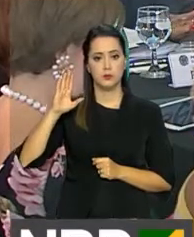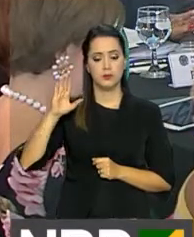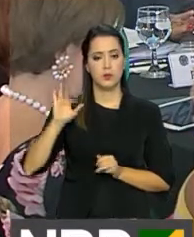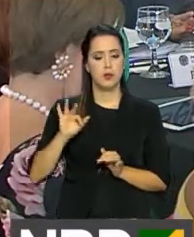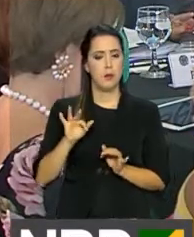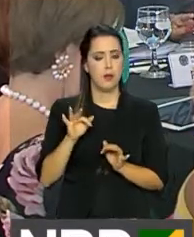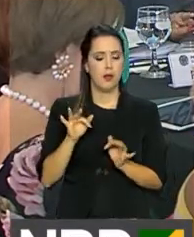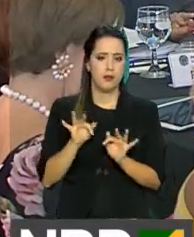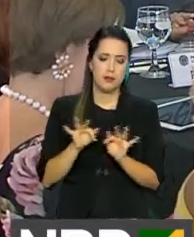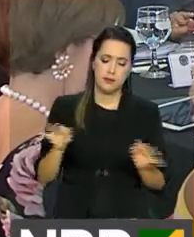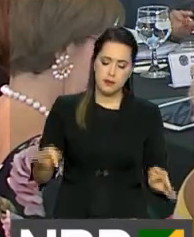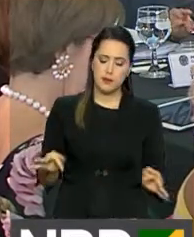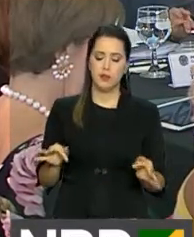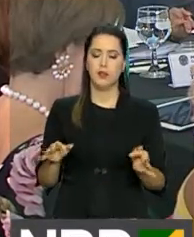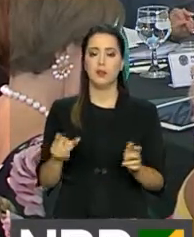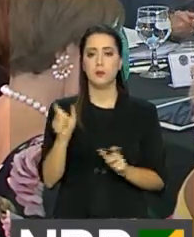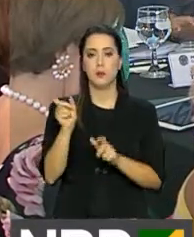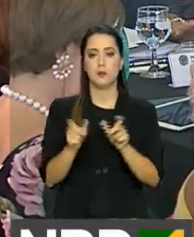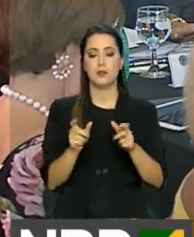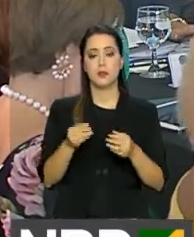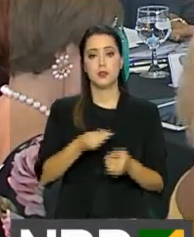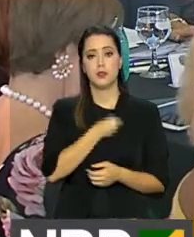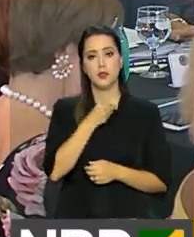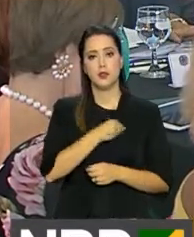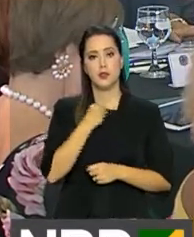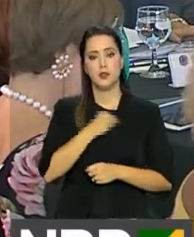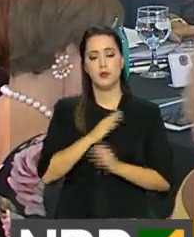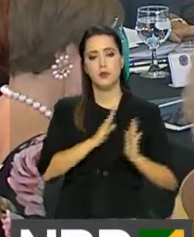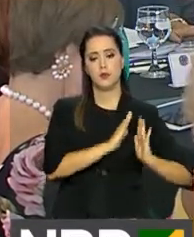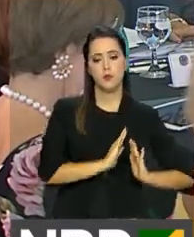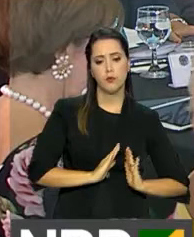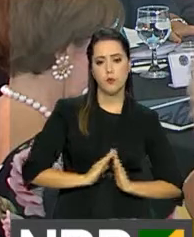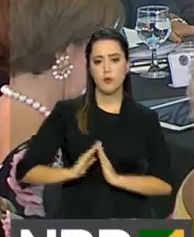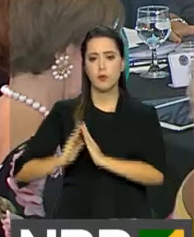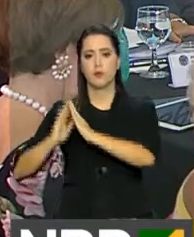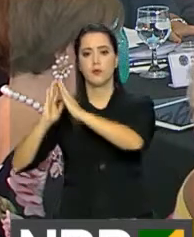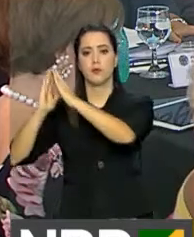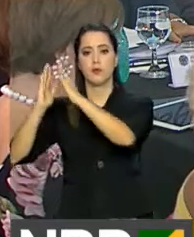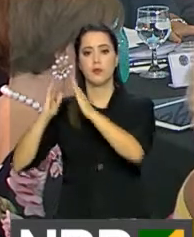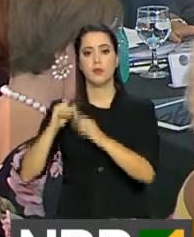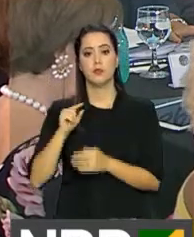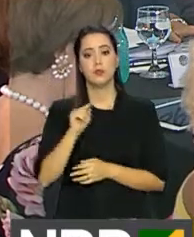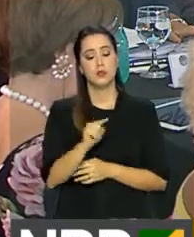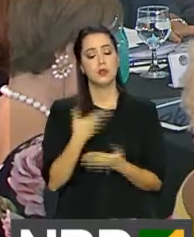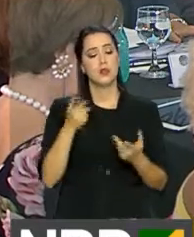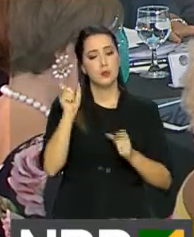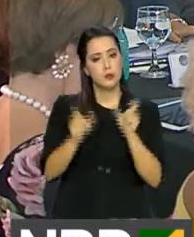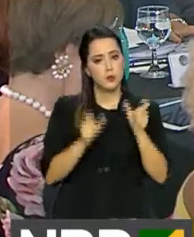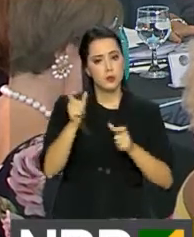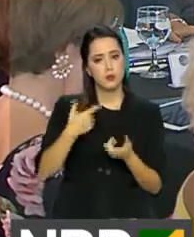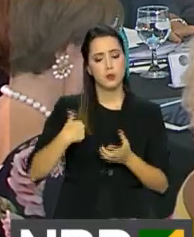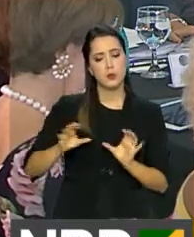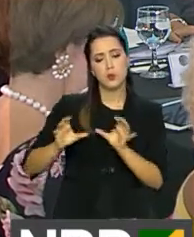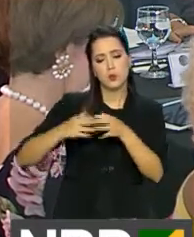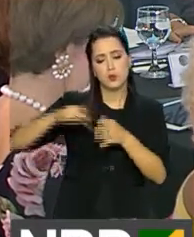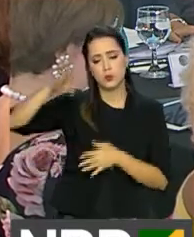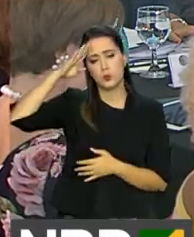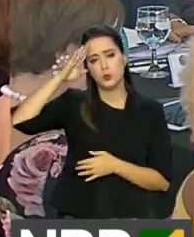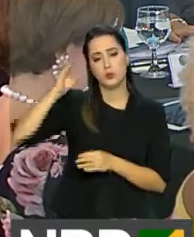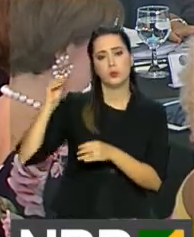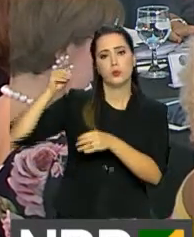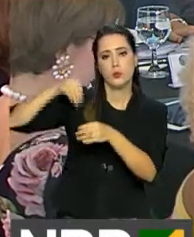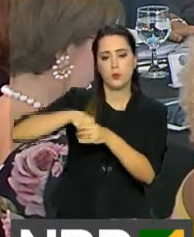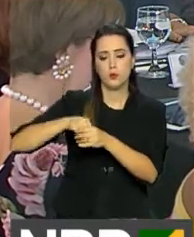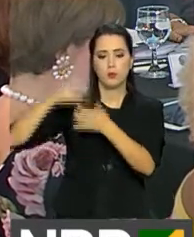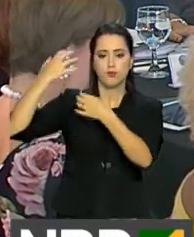que vivem nos morros não é a a a interventora e as forças armadas e às forças